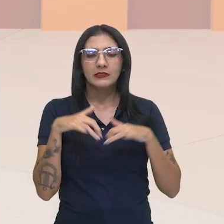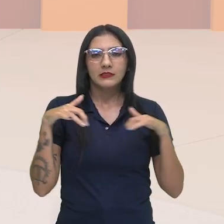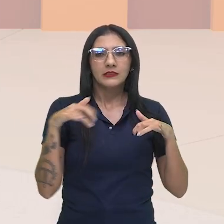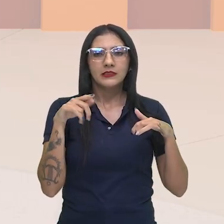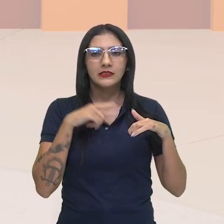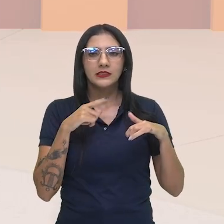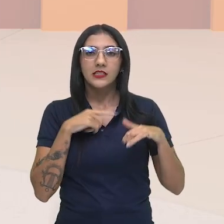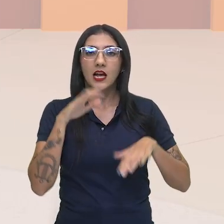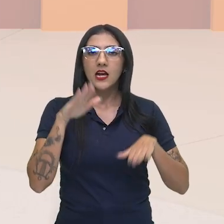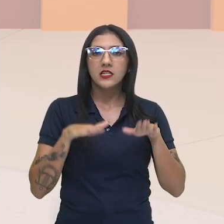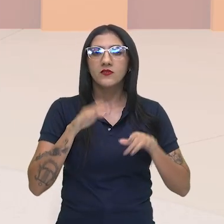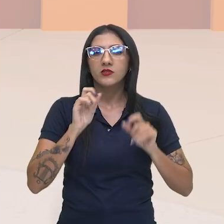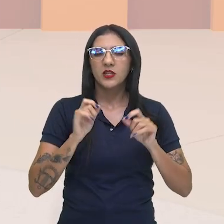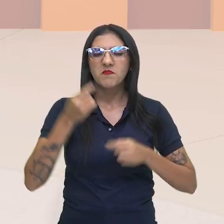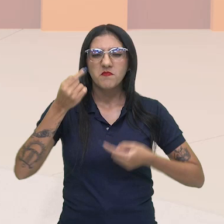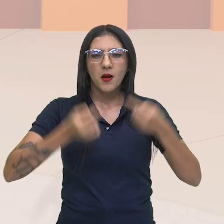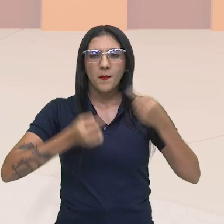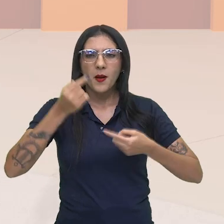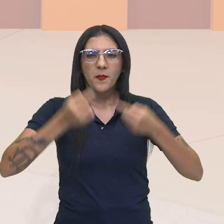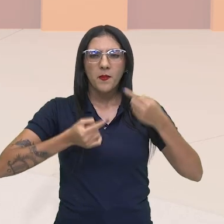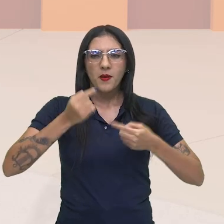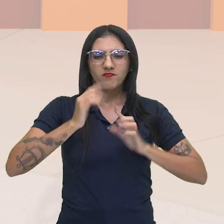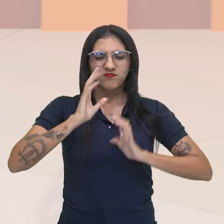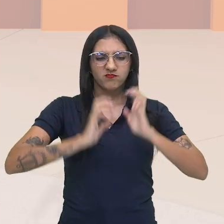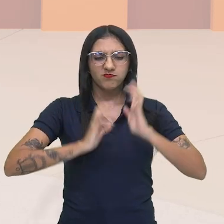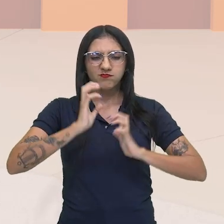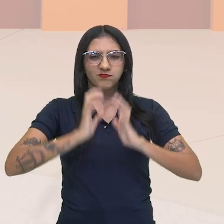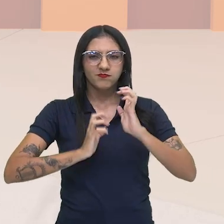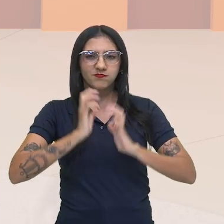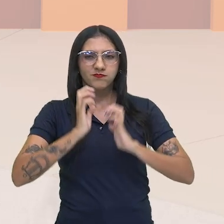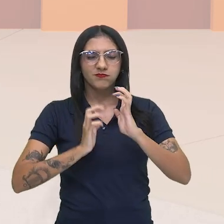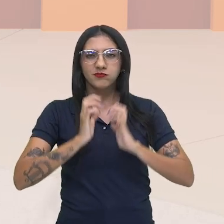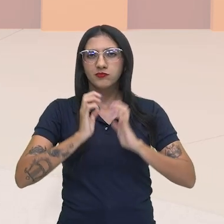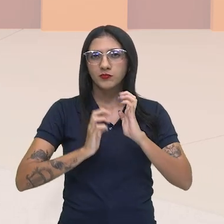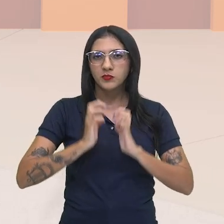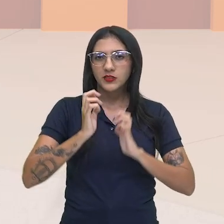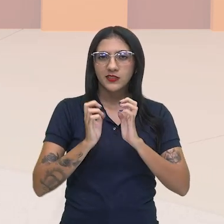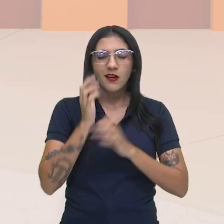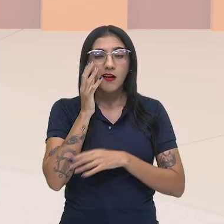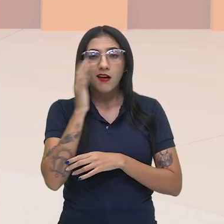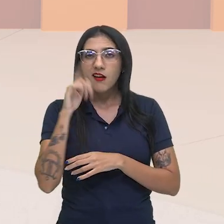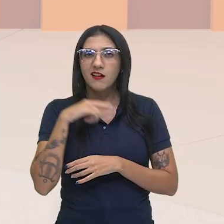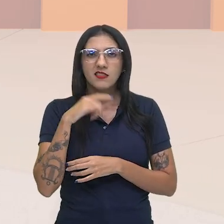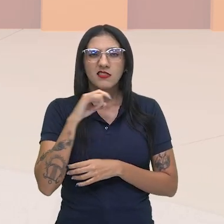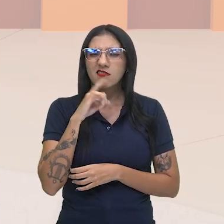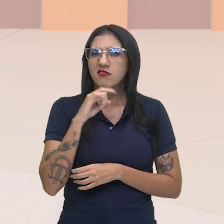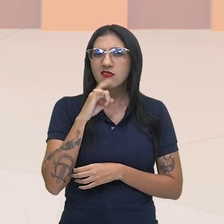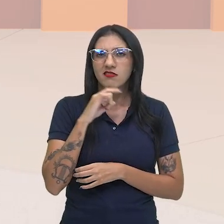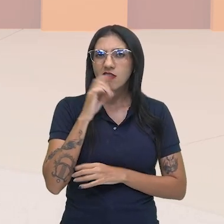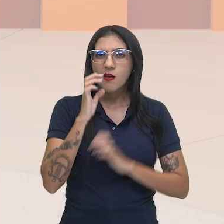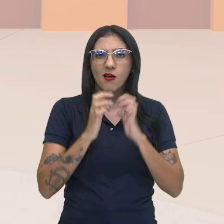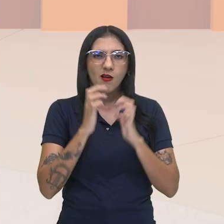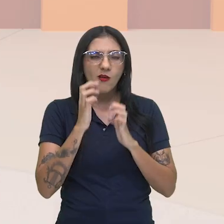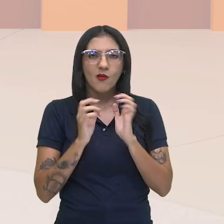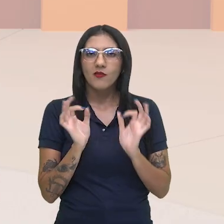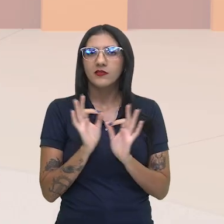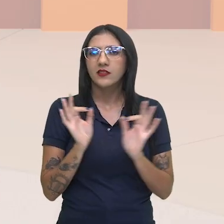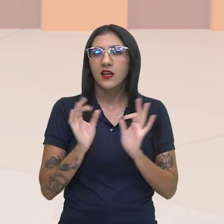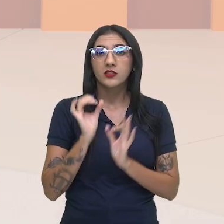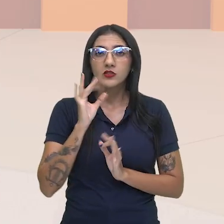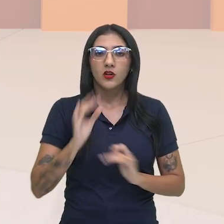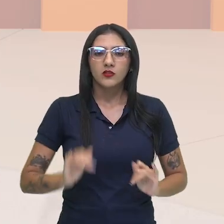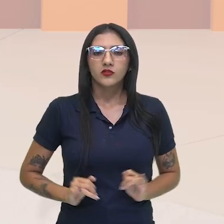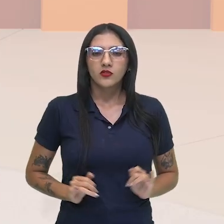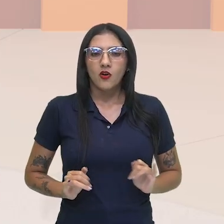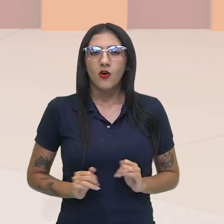começa, muitas vezes, uma discussão e uma briga que na maioria das vezes, não leva a lugar nenhum, e quem sofre